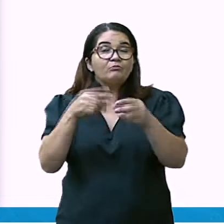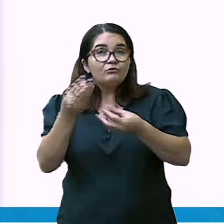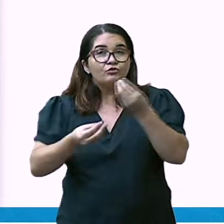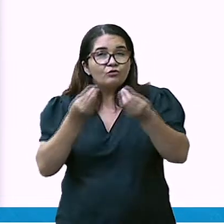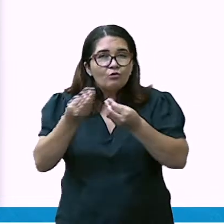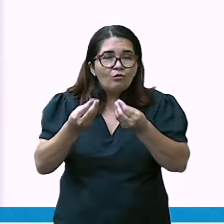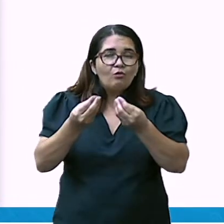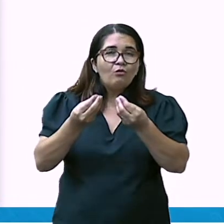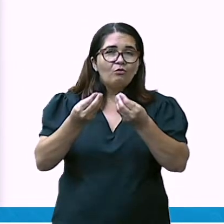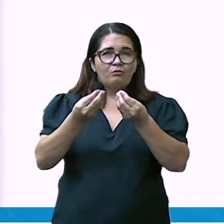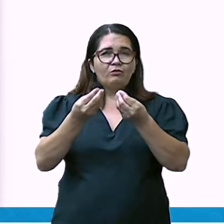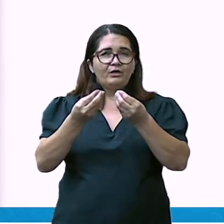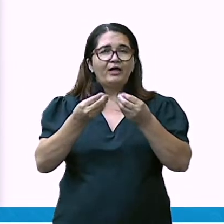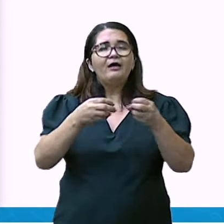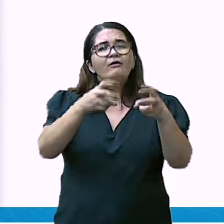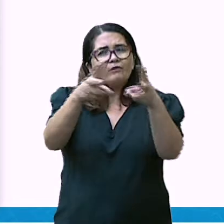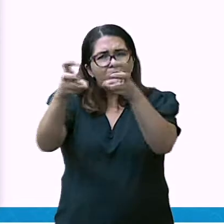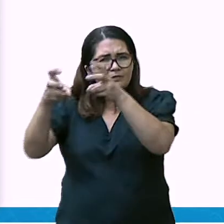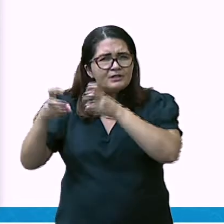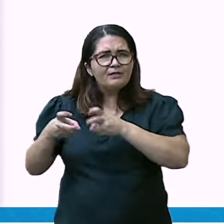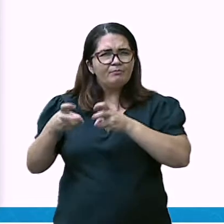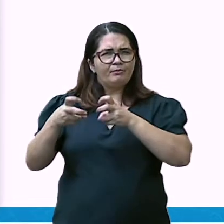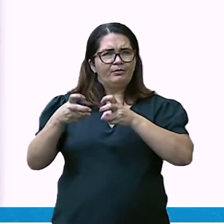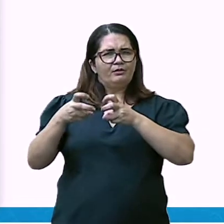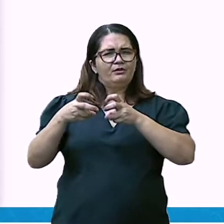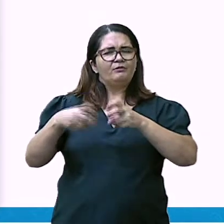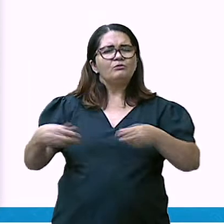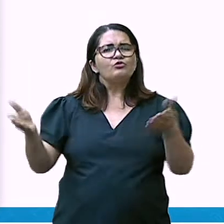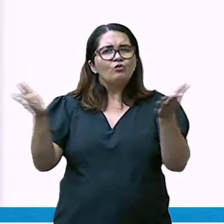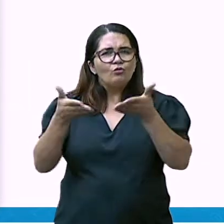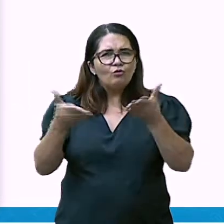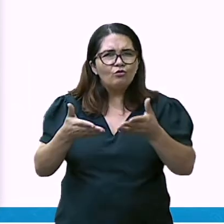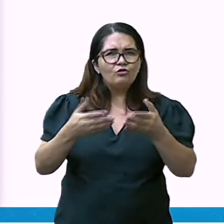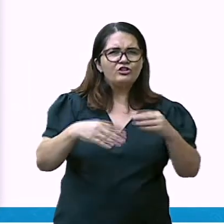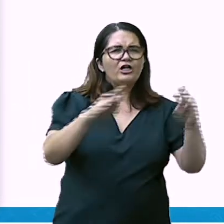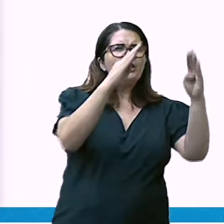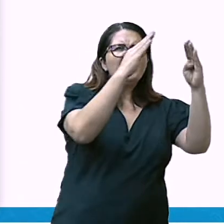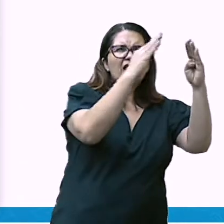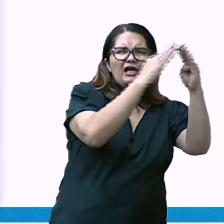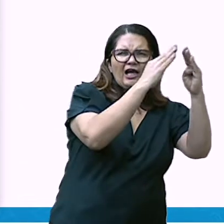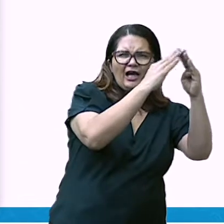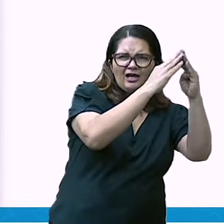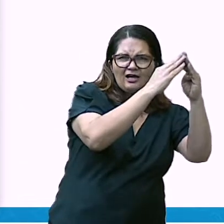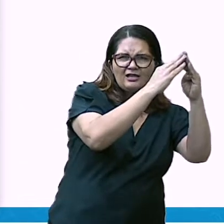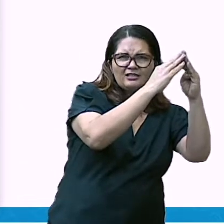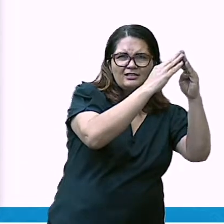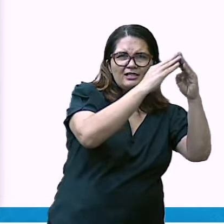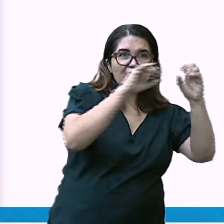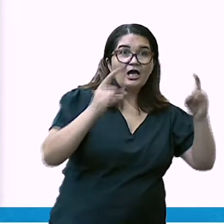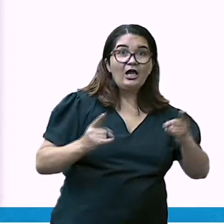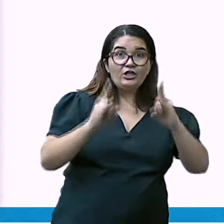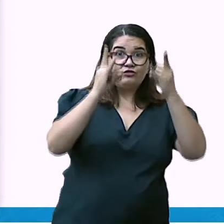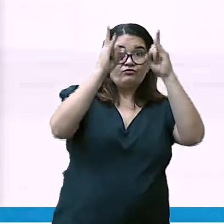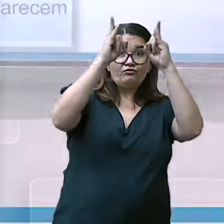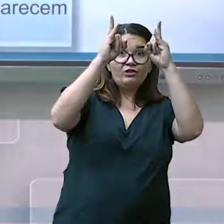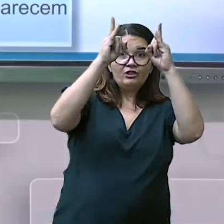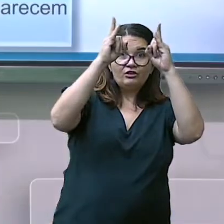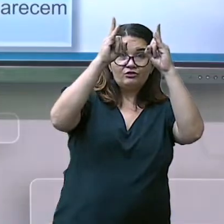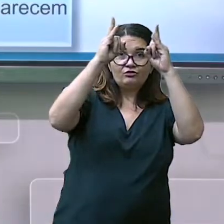estabelecimentos comerciais, também grandes indústrias. Os elementos